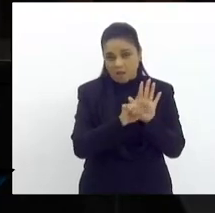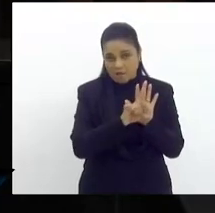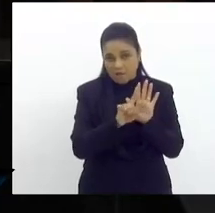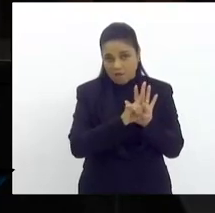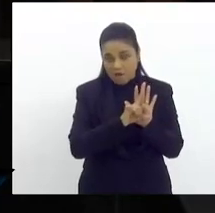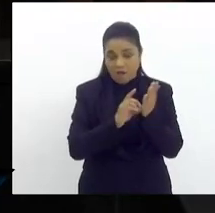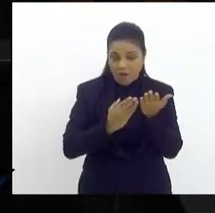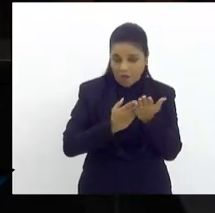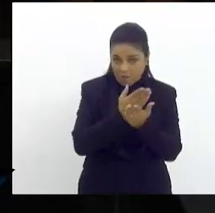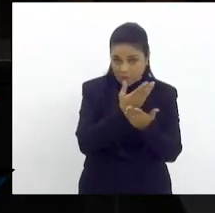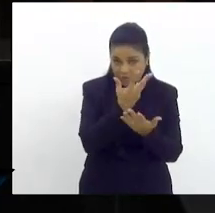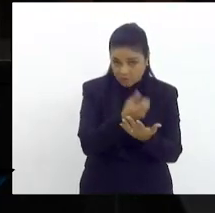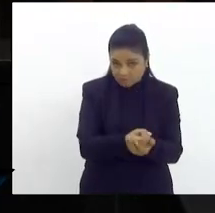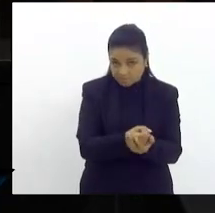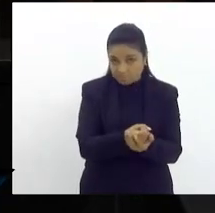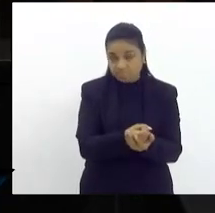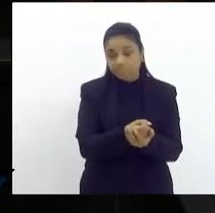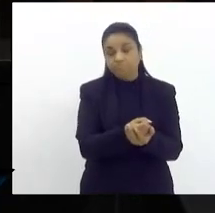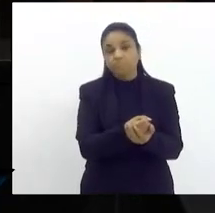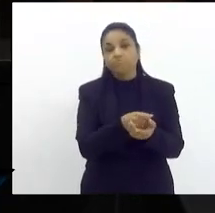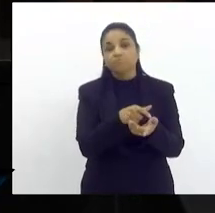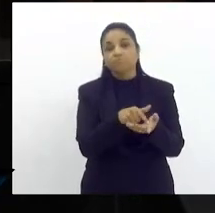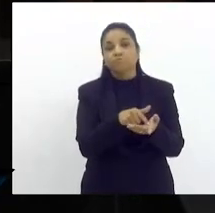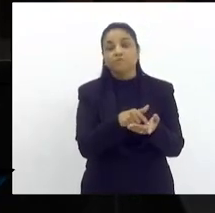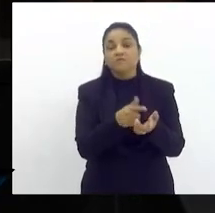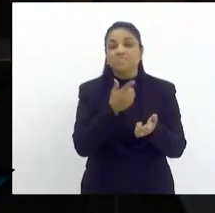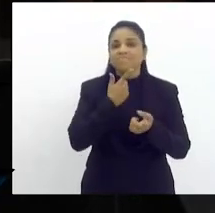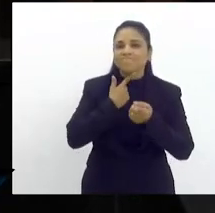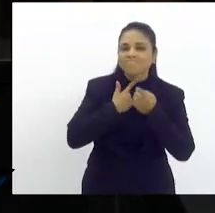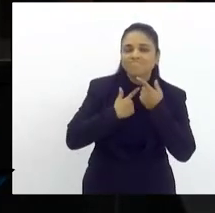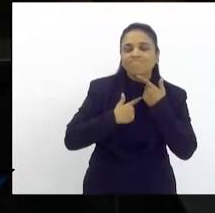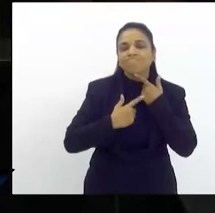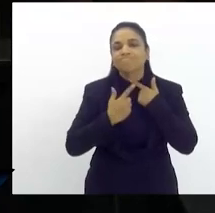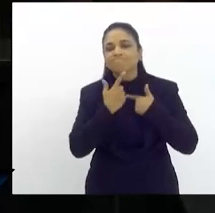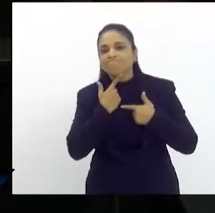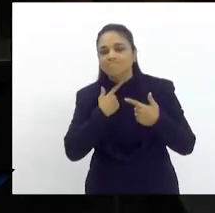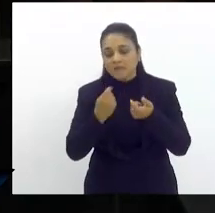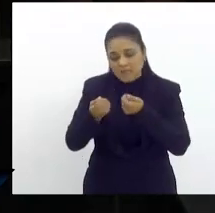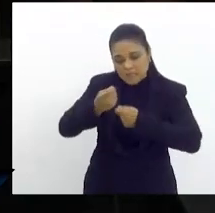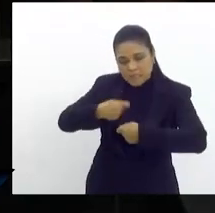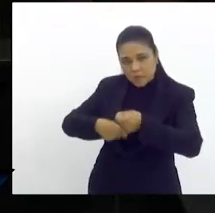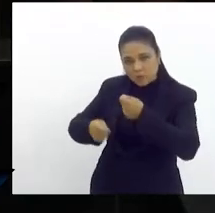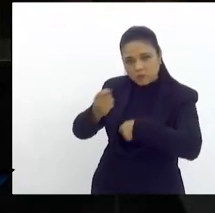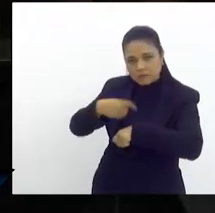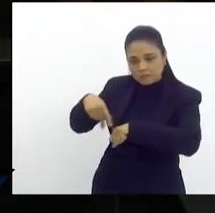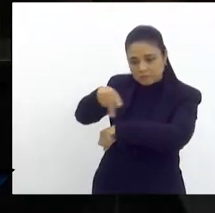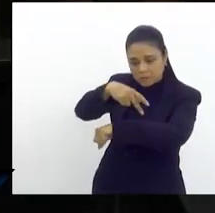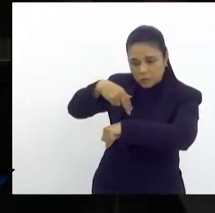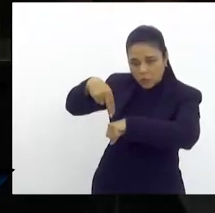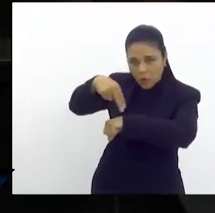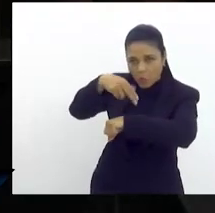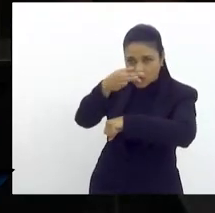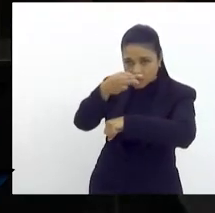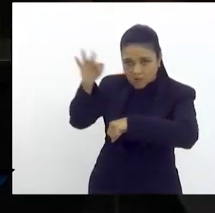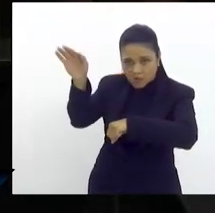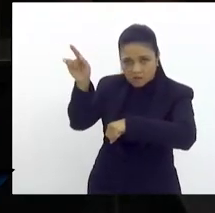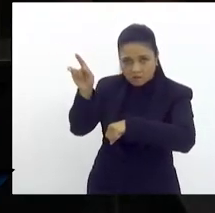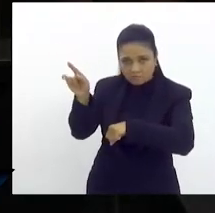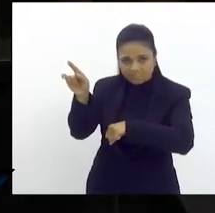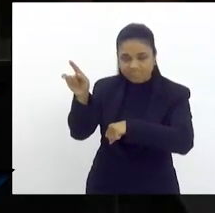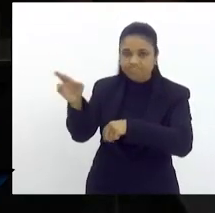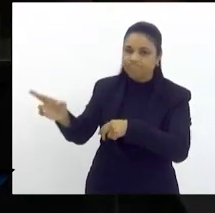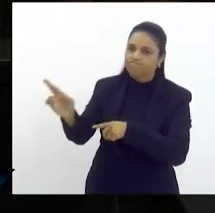aprovar e sempre desejosos que essa negociação com a união deu resultado